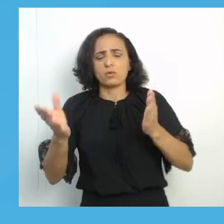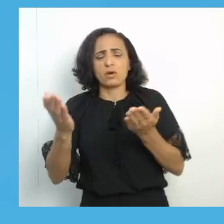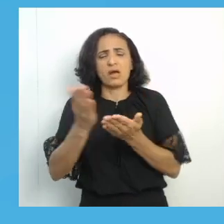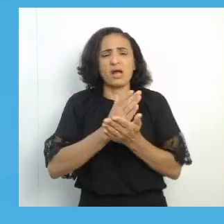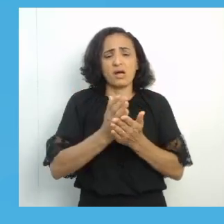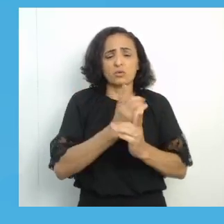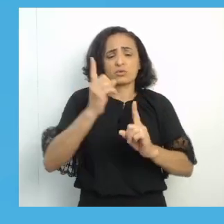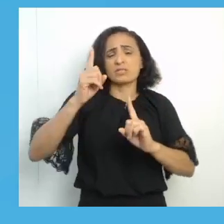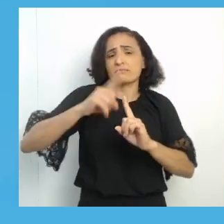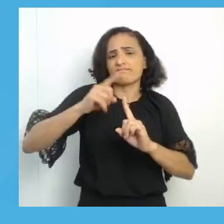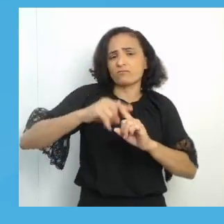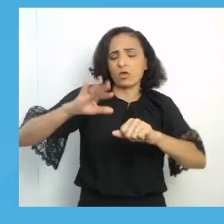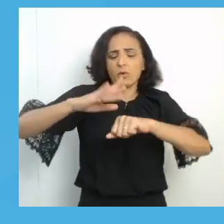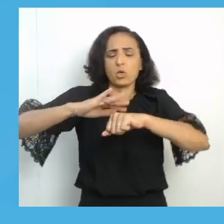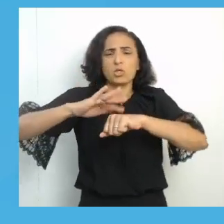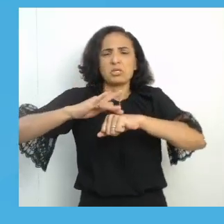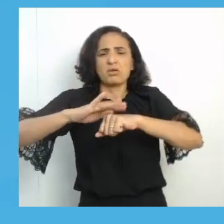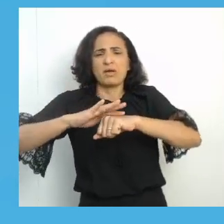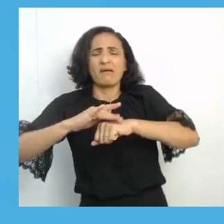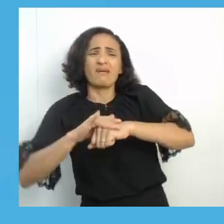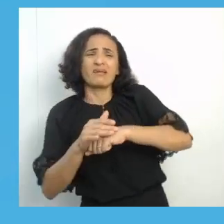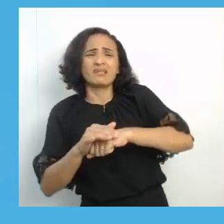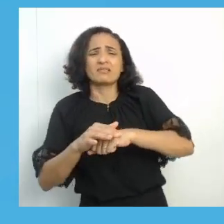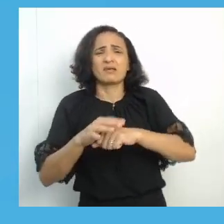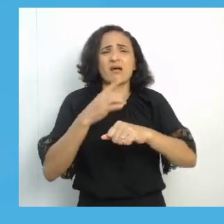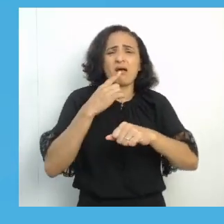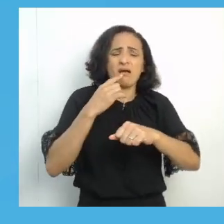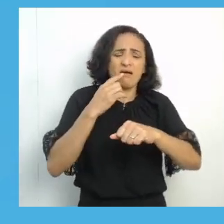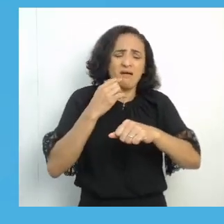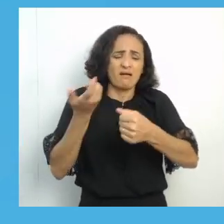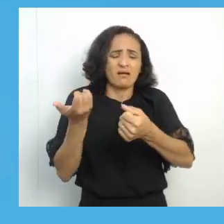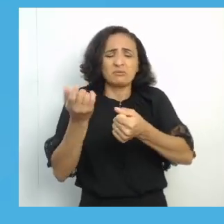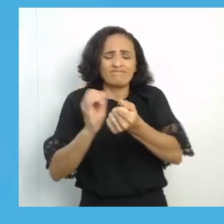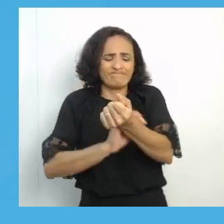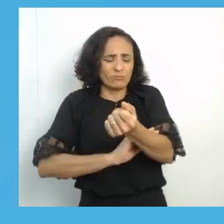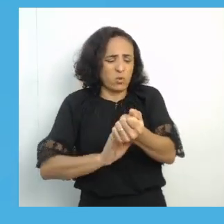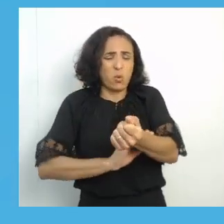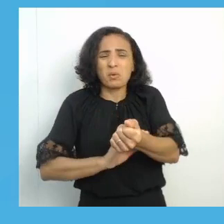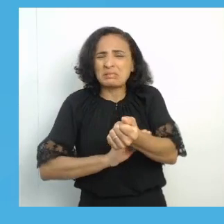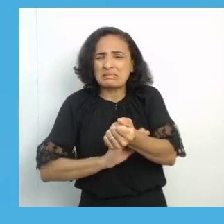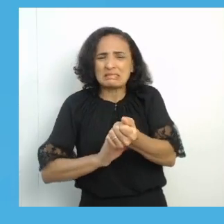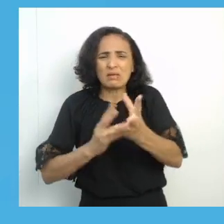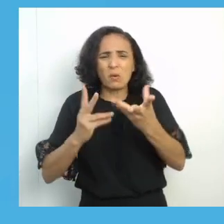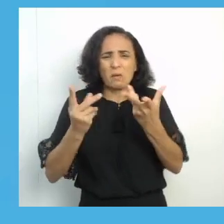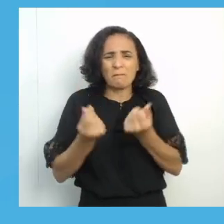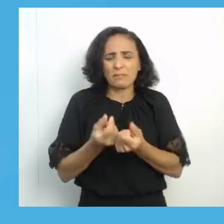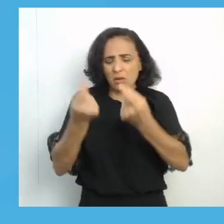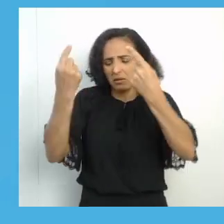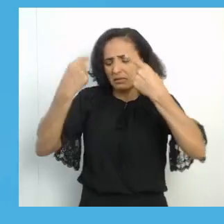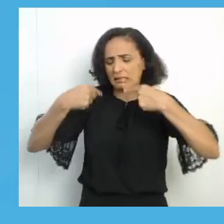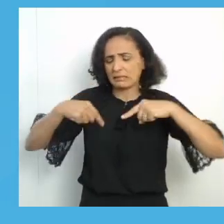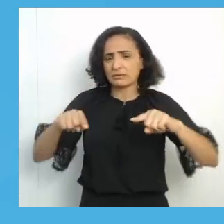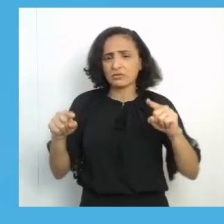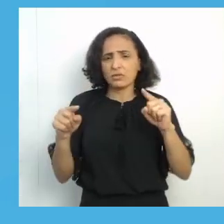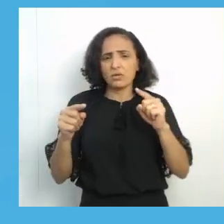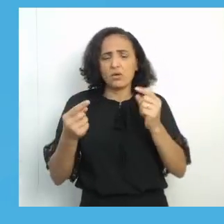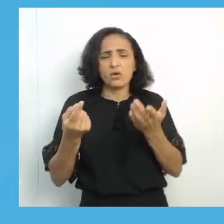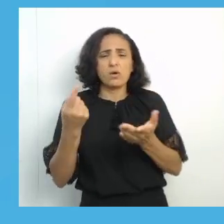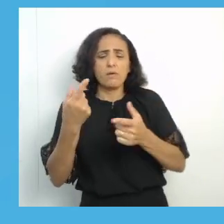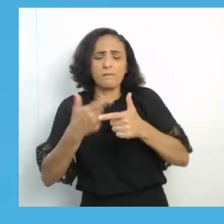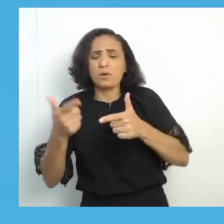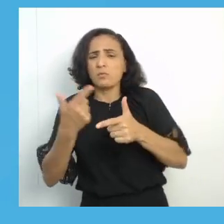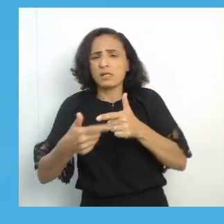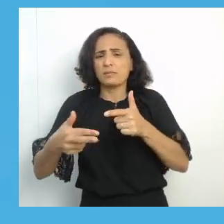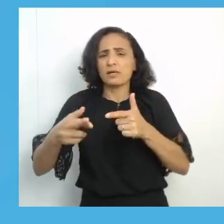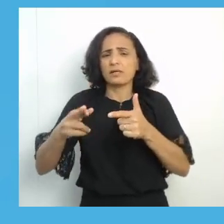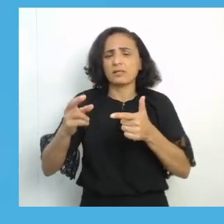anemia, redução da contagem de glóbulos brancos, lesão renal e lesão nervosa,